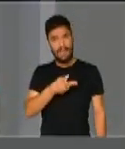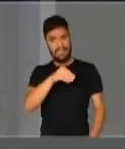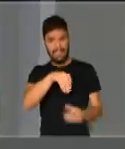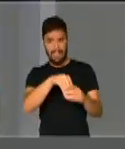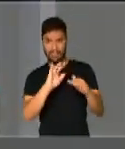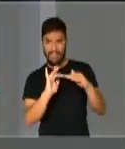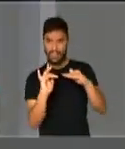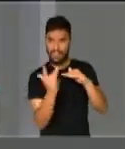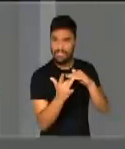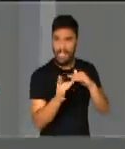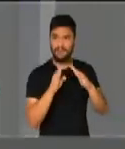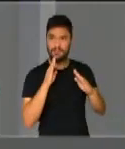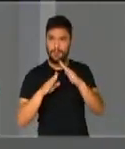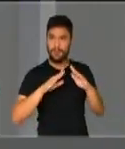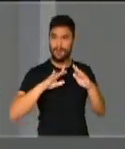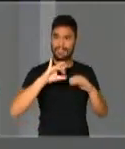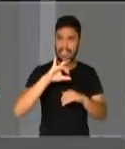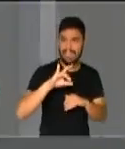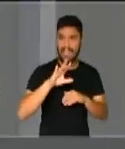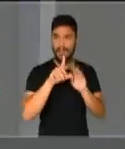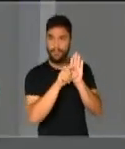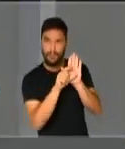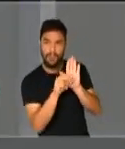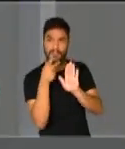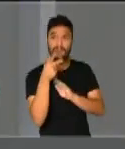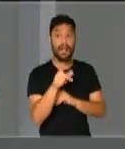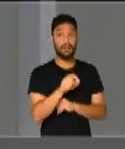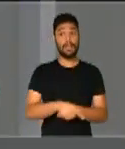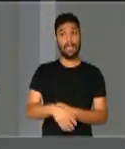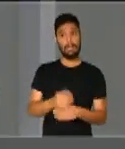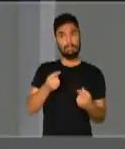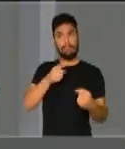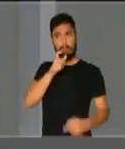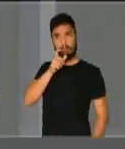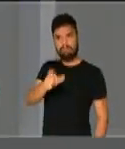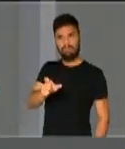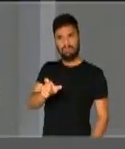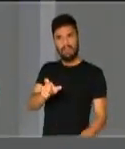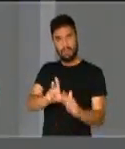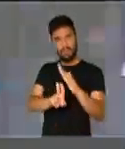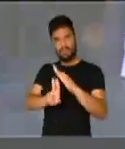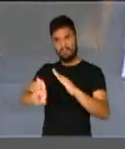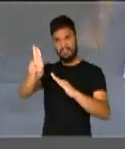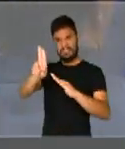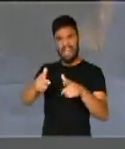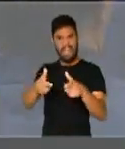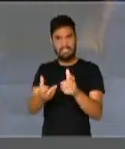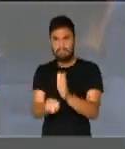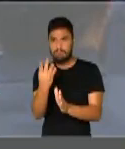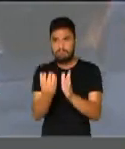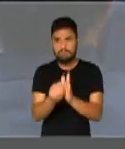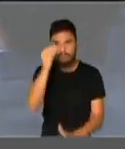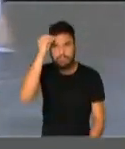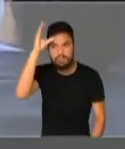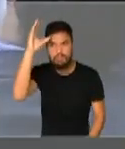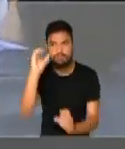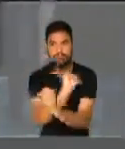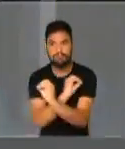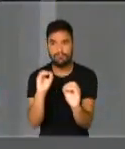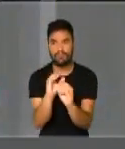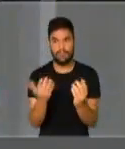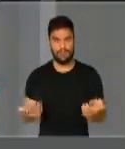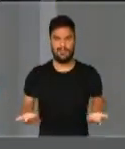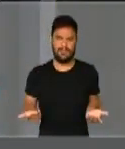redes sociais de tentar caracterizar a universidade como lugar que não é de produção de saber.